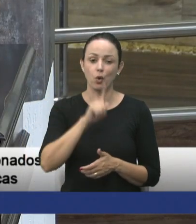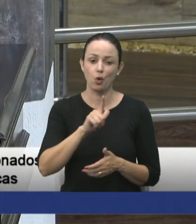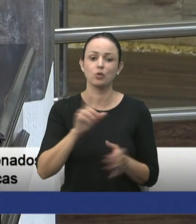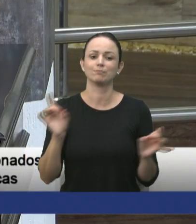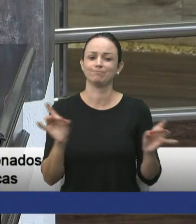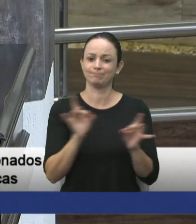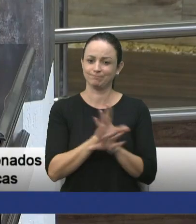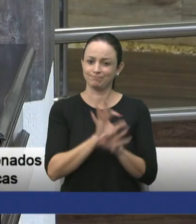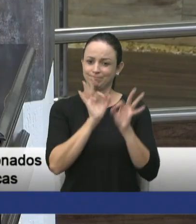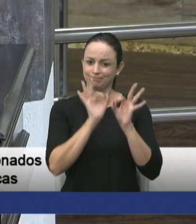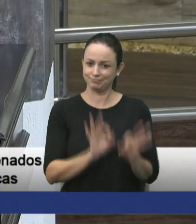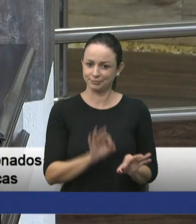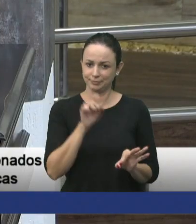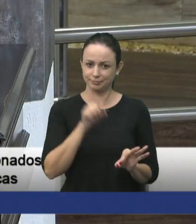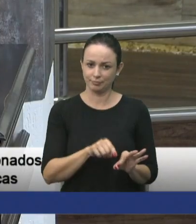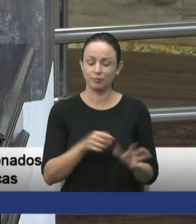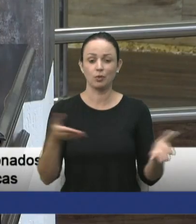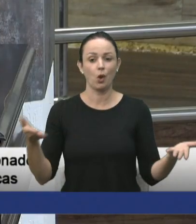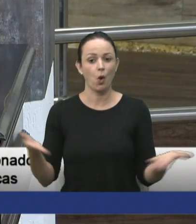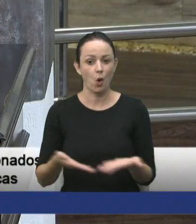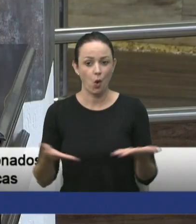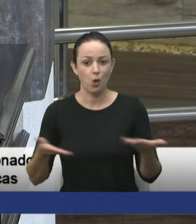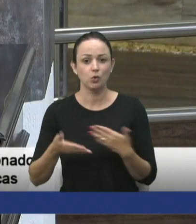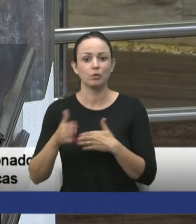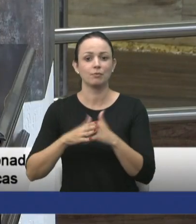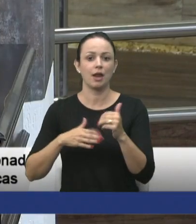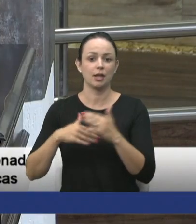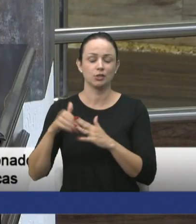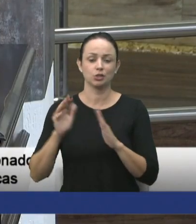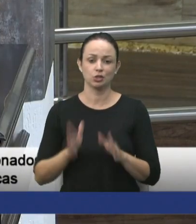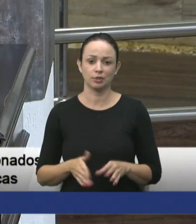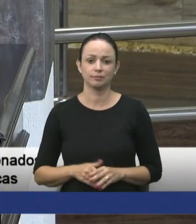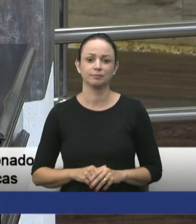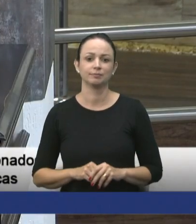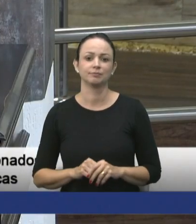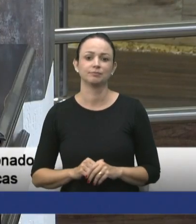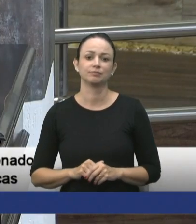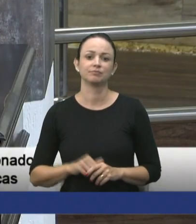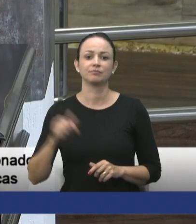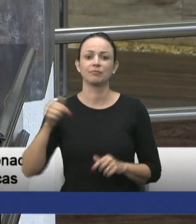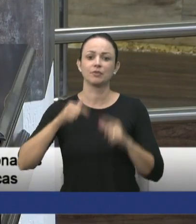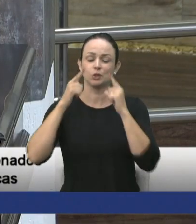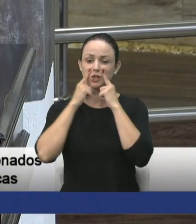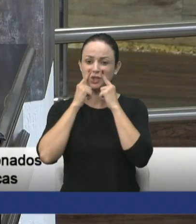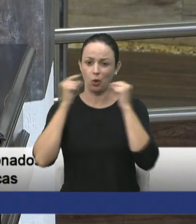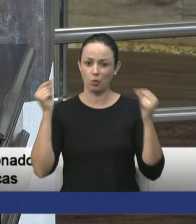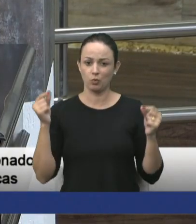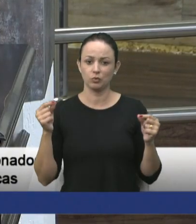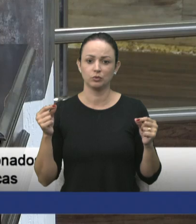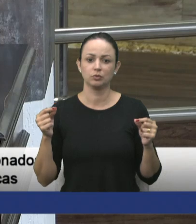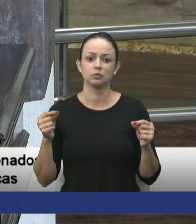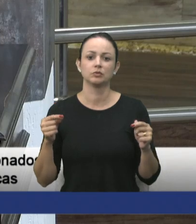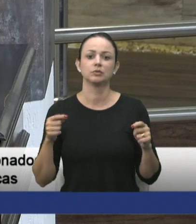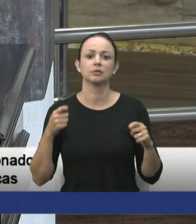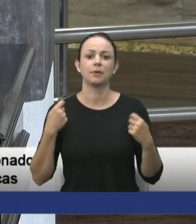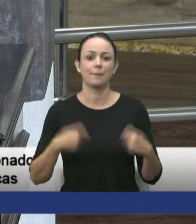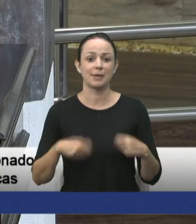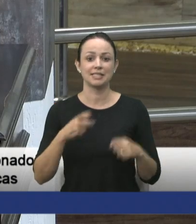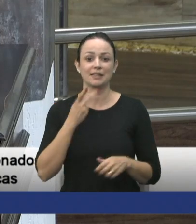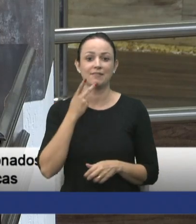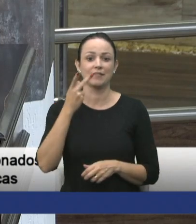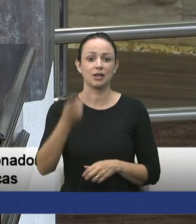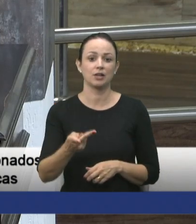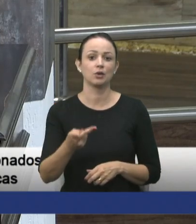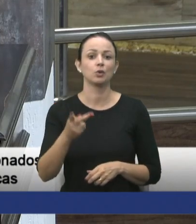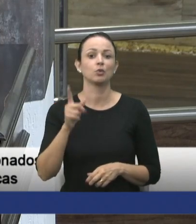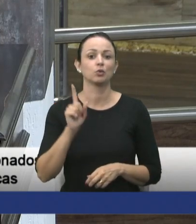isso. E hoje nós colocamos em prática já. E aqui em Jaú, a gente precisa dizer,